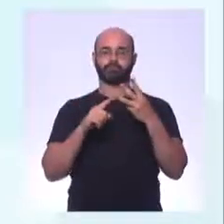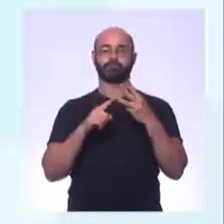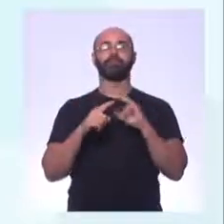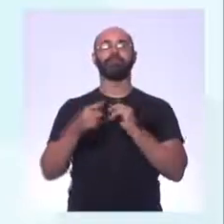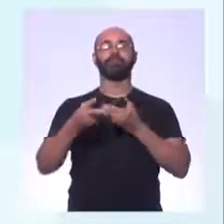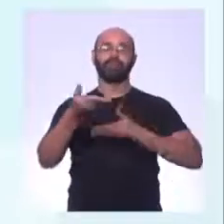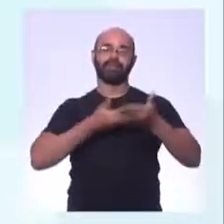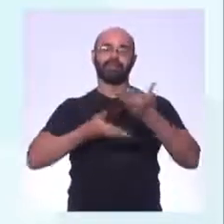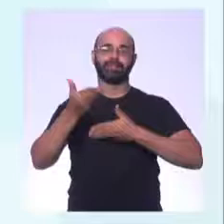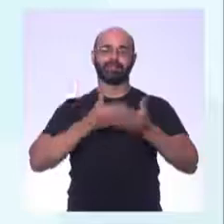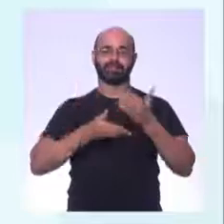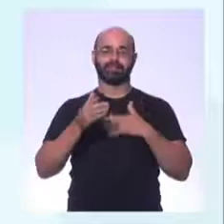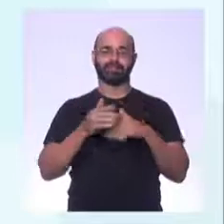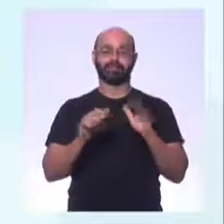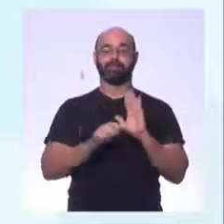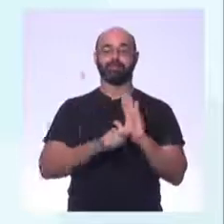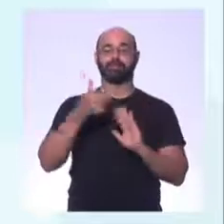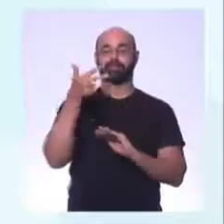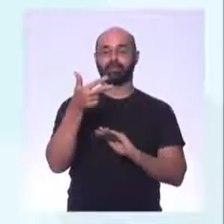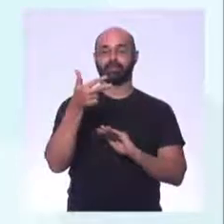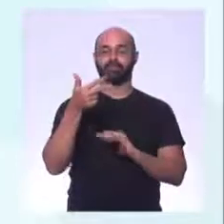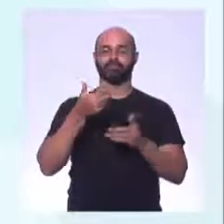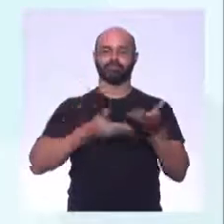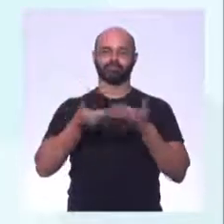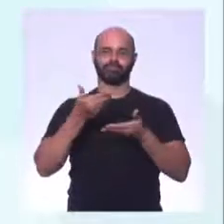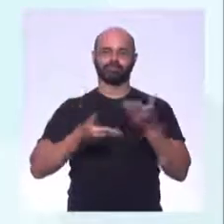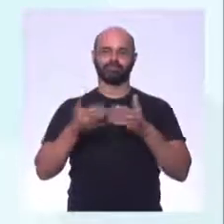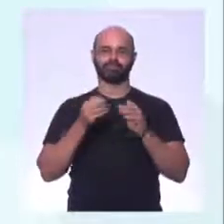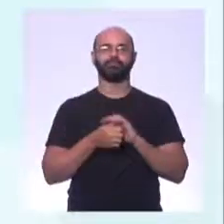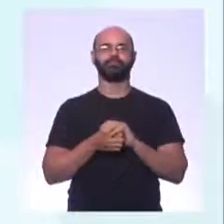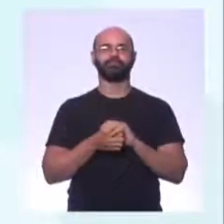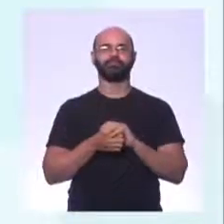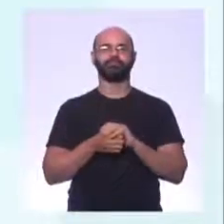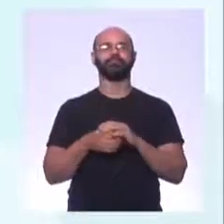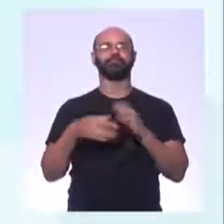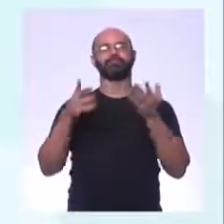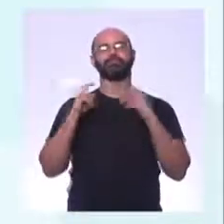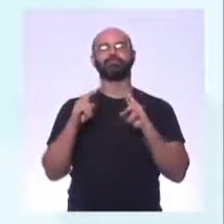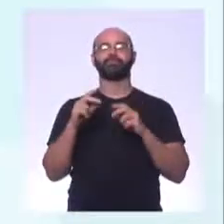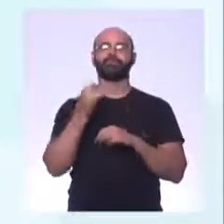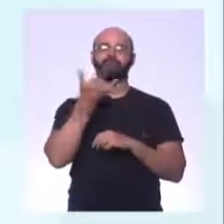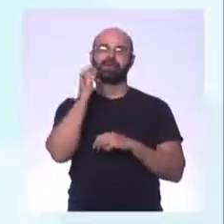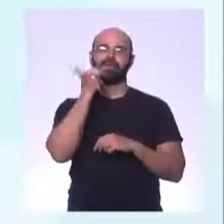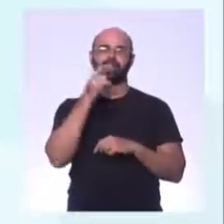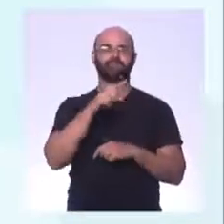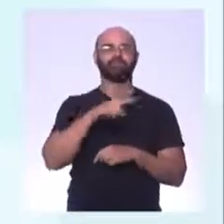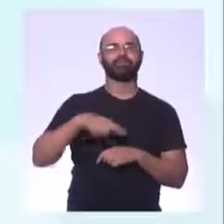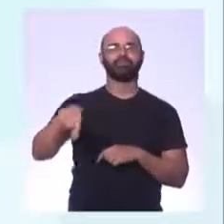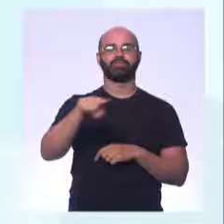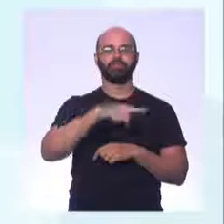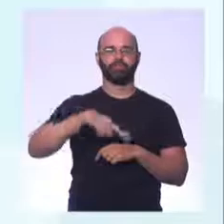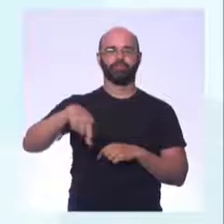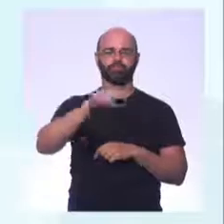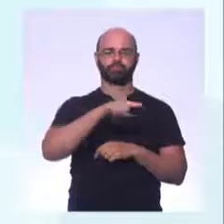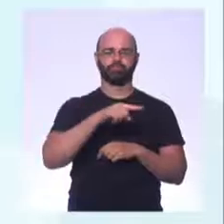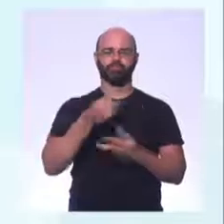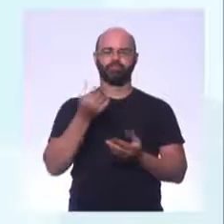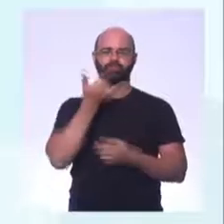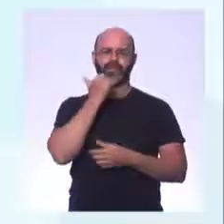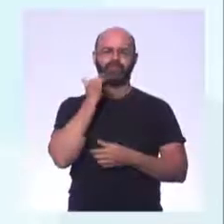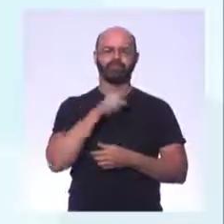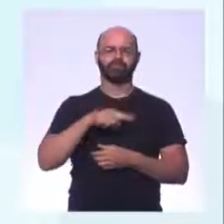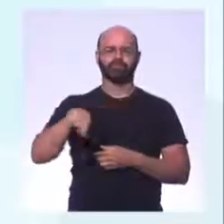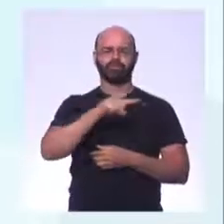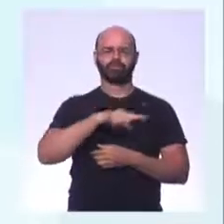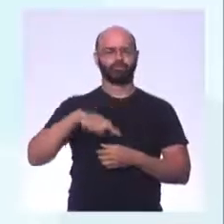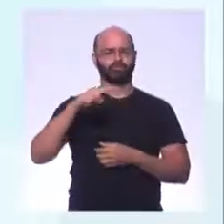como bem já adiantou o professor Paulo, o tema da nossa aula de hoje é o circuito elétrico. Mas para falarmos de circuito elétrico, é